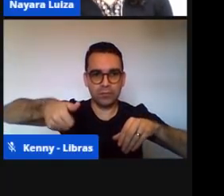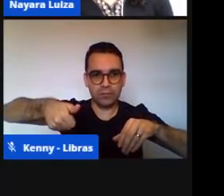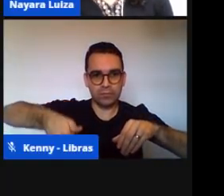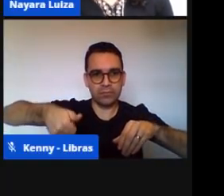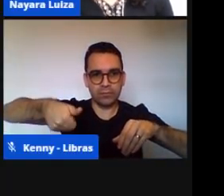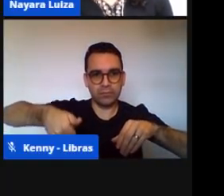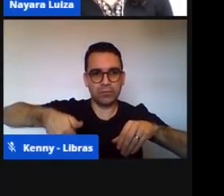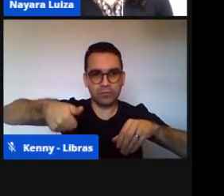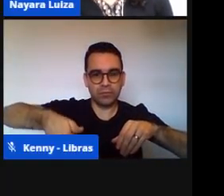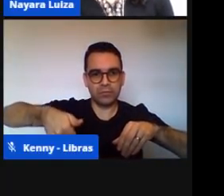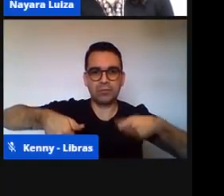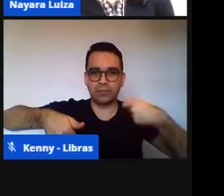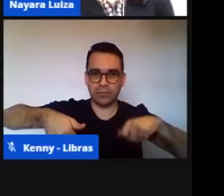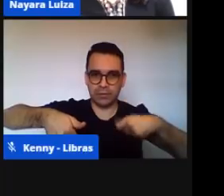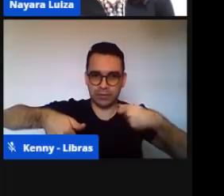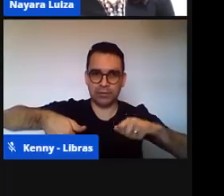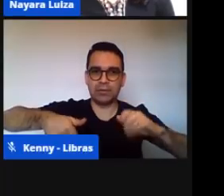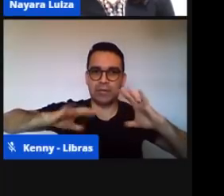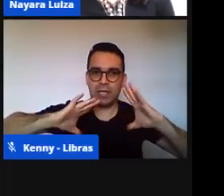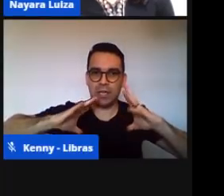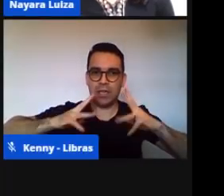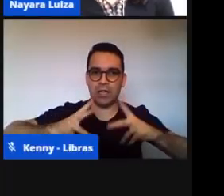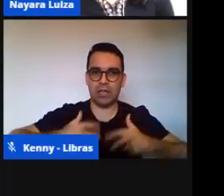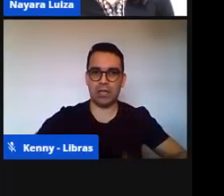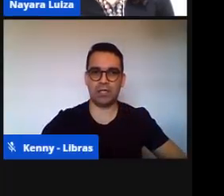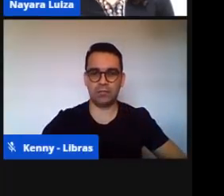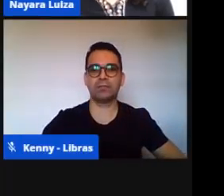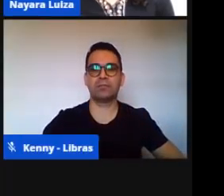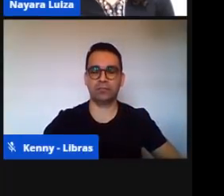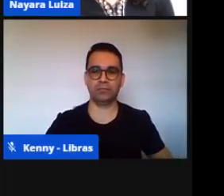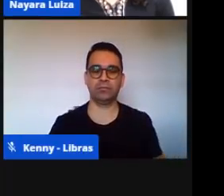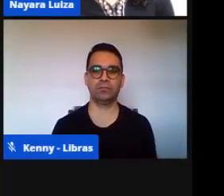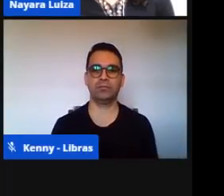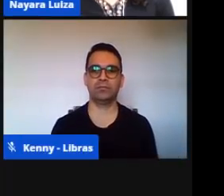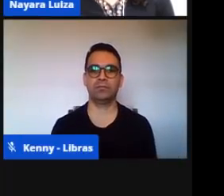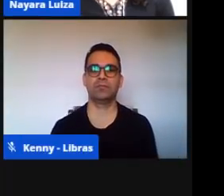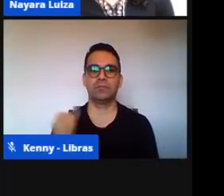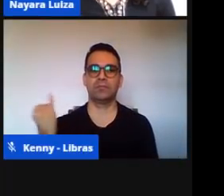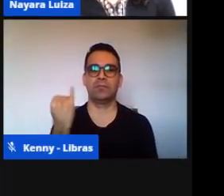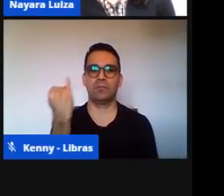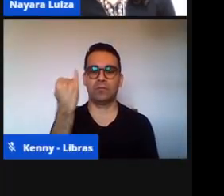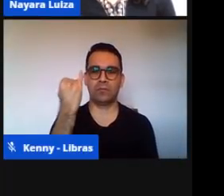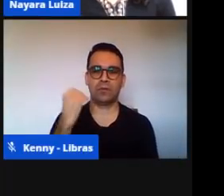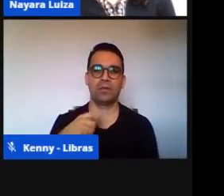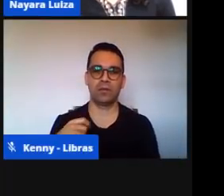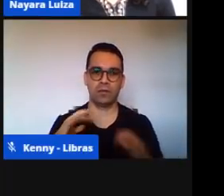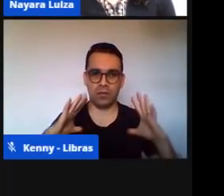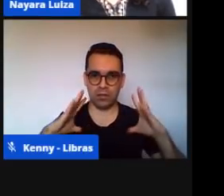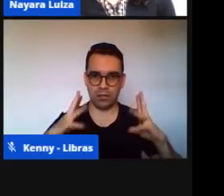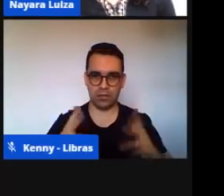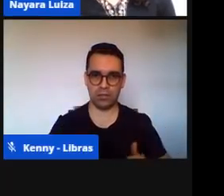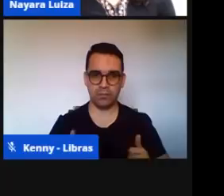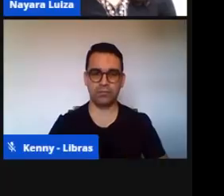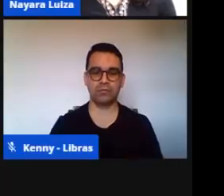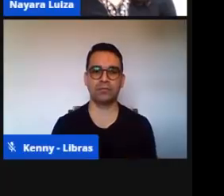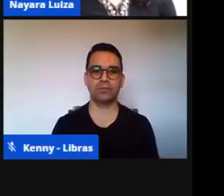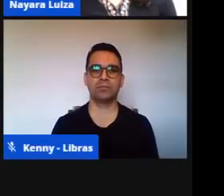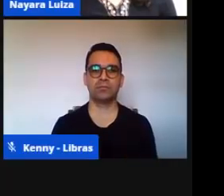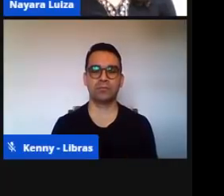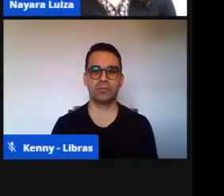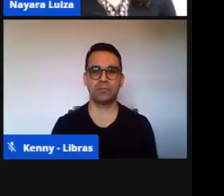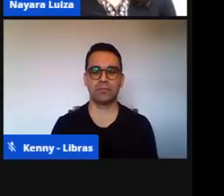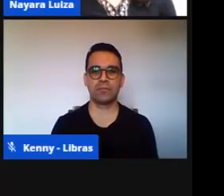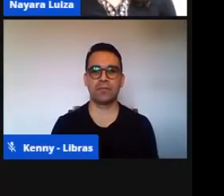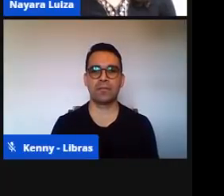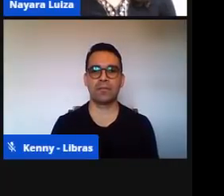do bebedouro, né? As laterais devem ser utilizadas com frequência para evitar que alguém que esteja